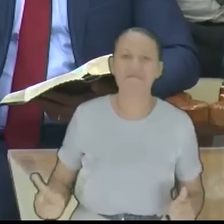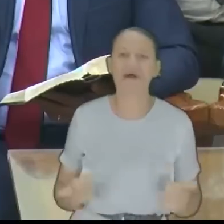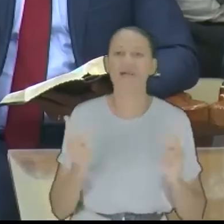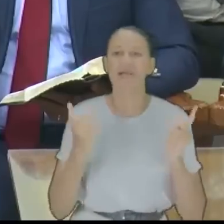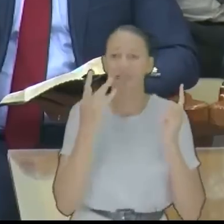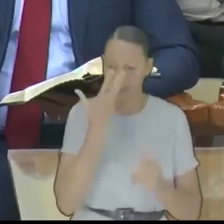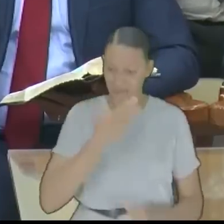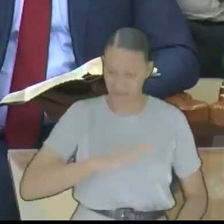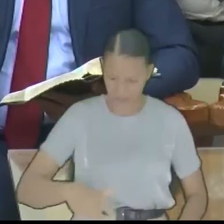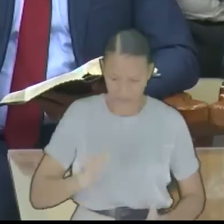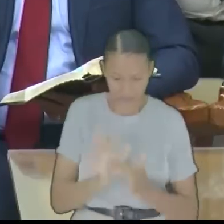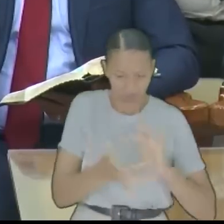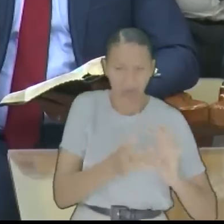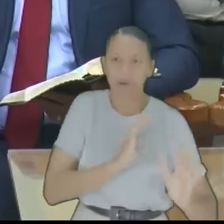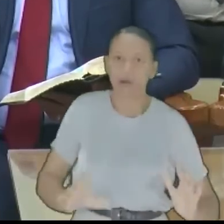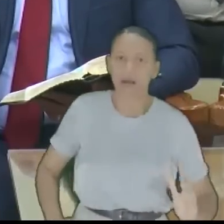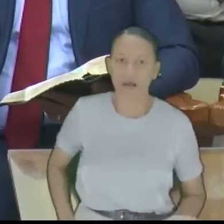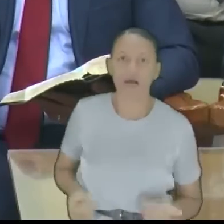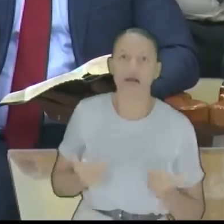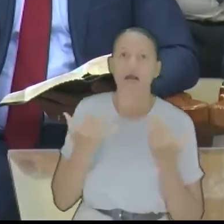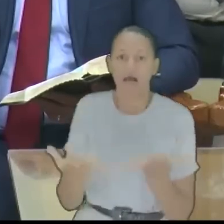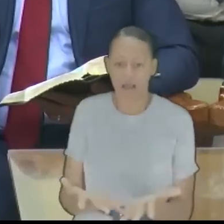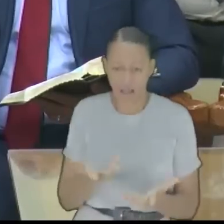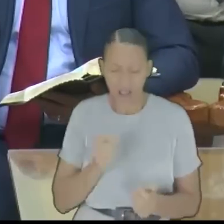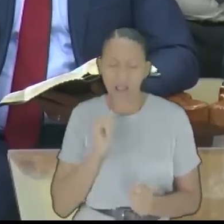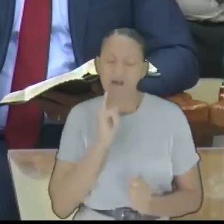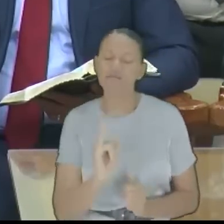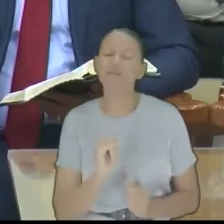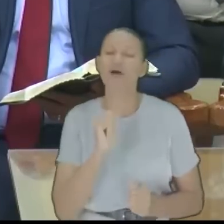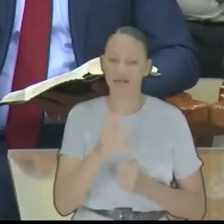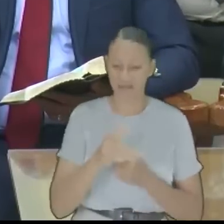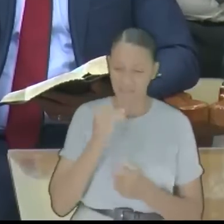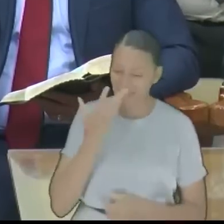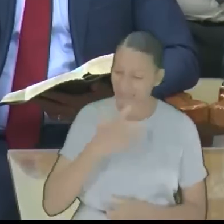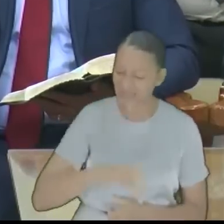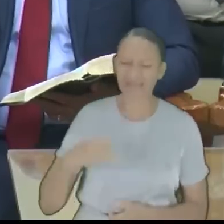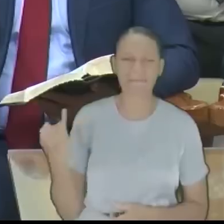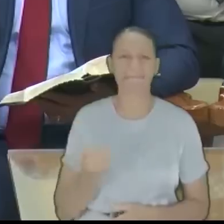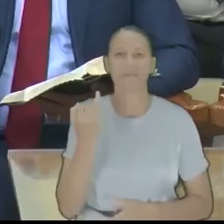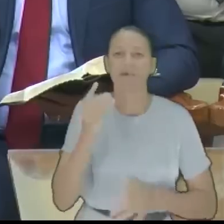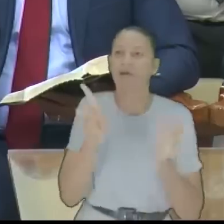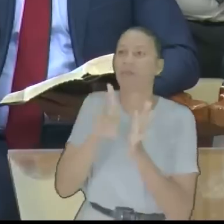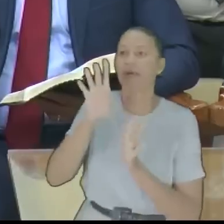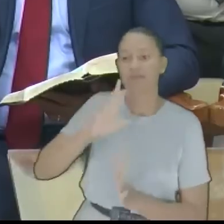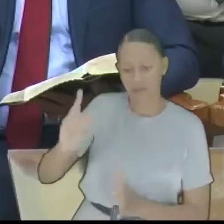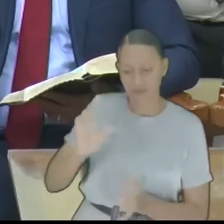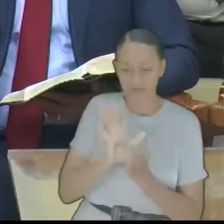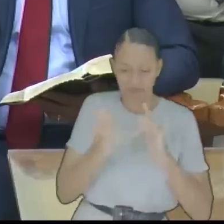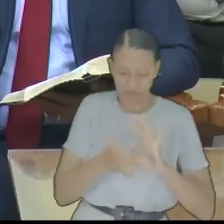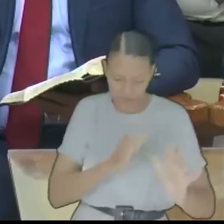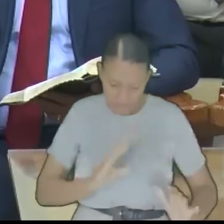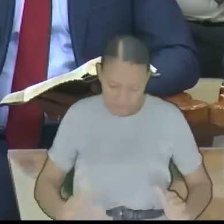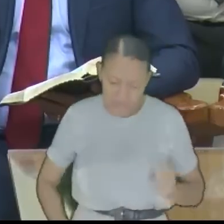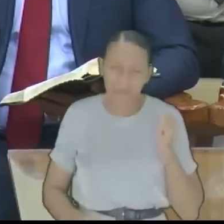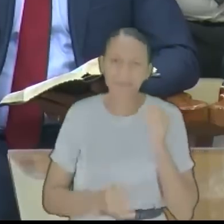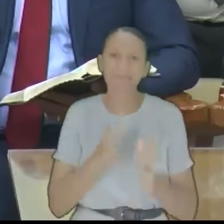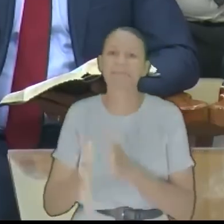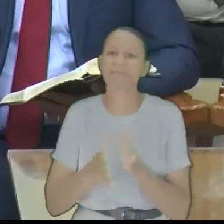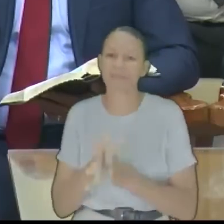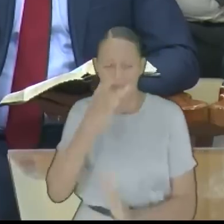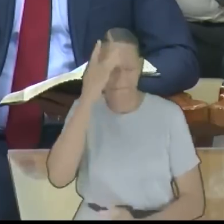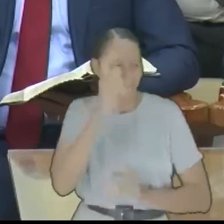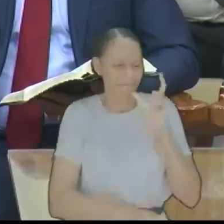criança, foi Cristo quem disse que a criança é importante para Deus, foi Cristo quem disse que